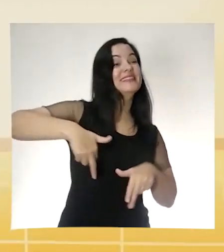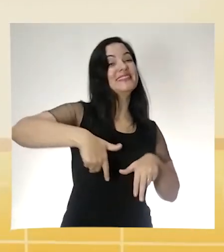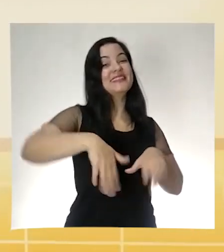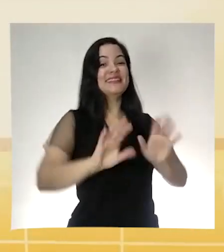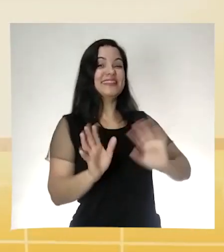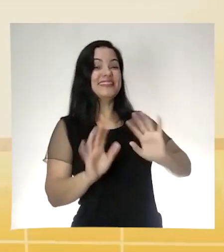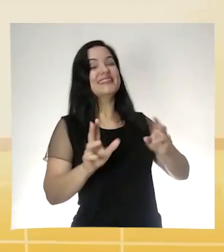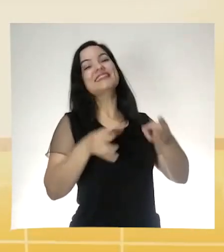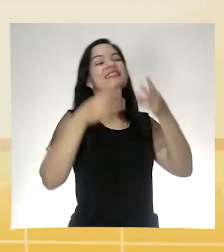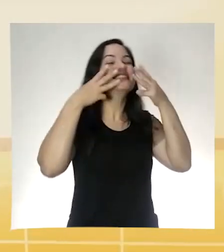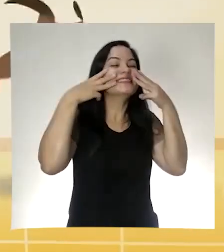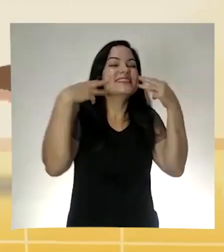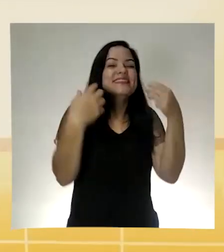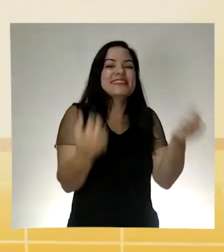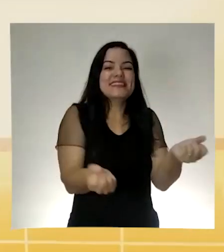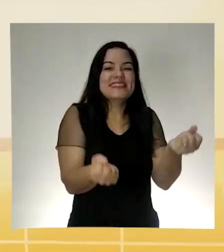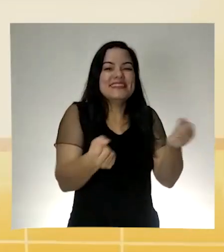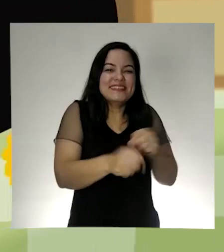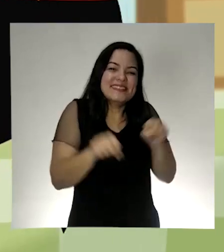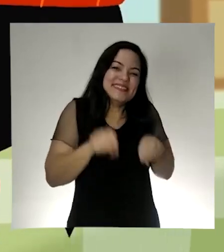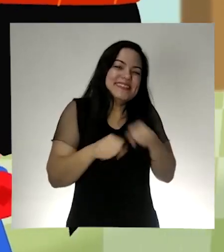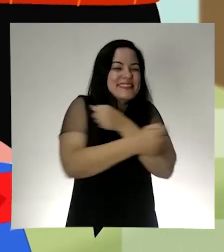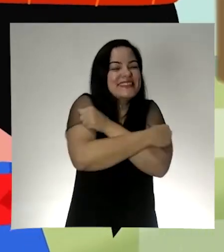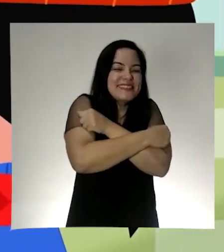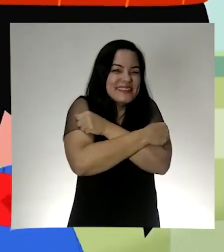Oi, Cláudio!